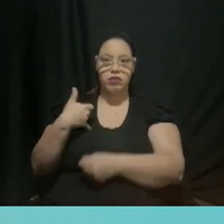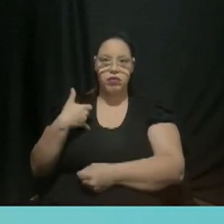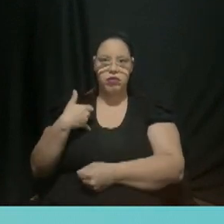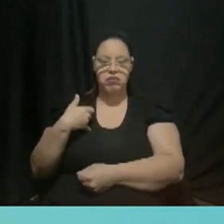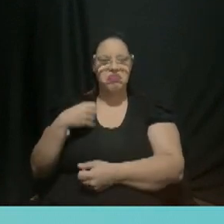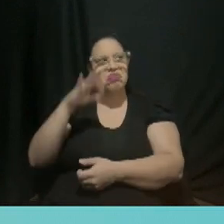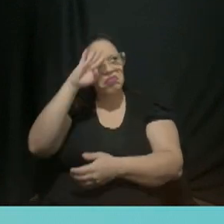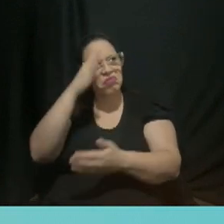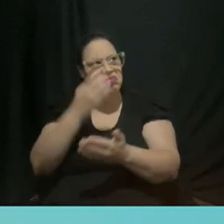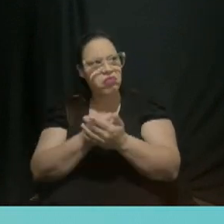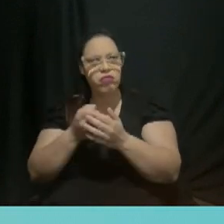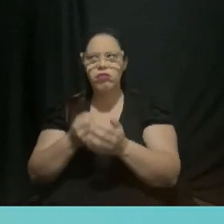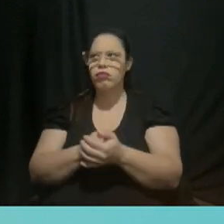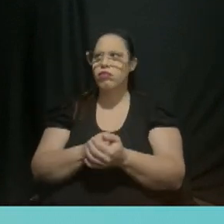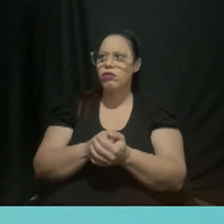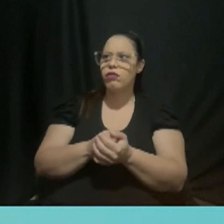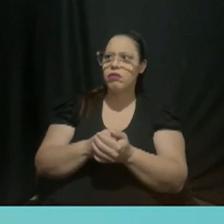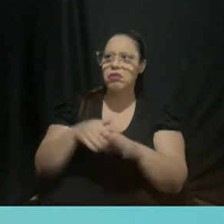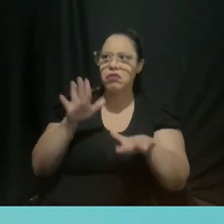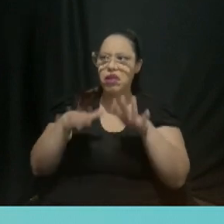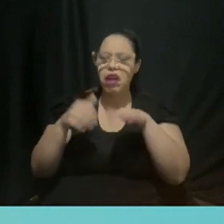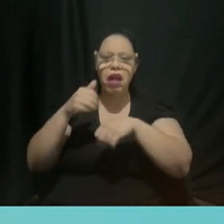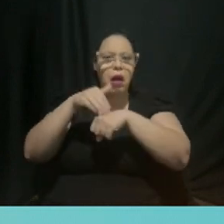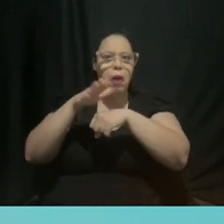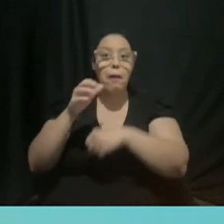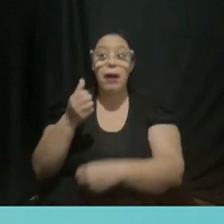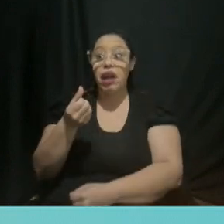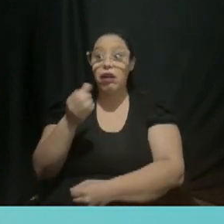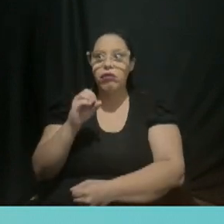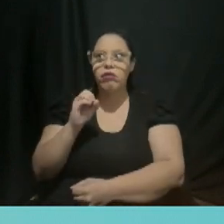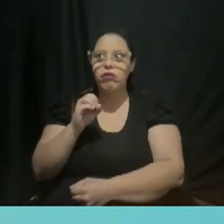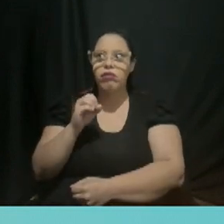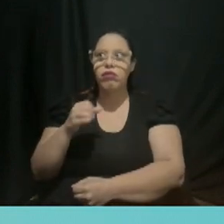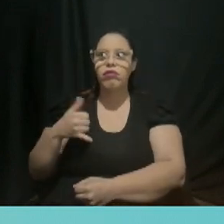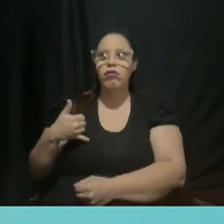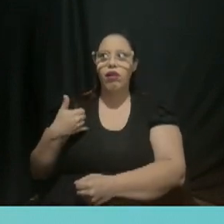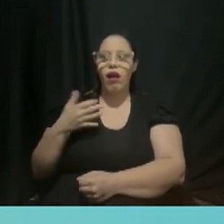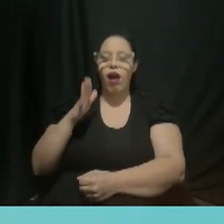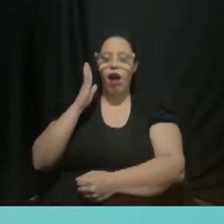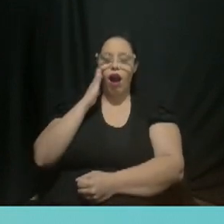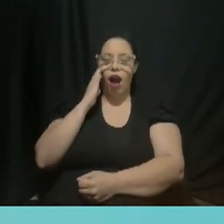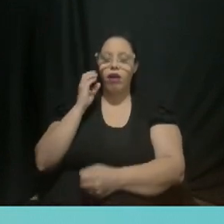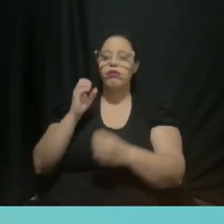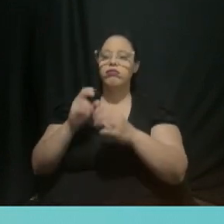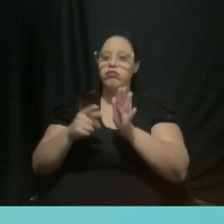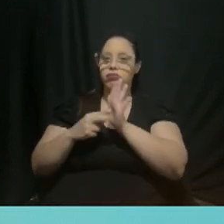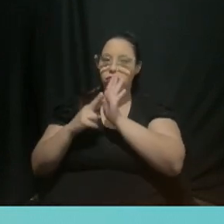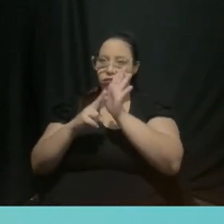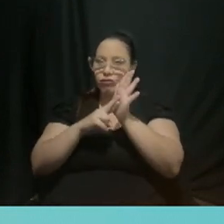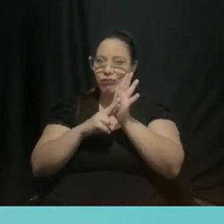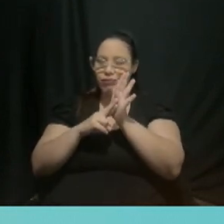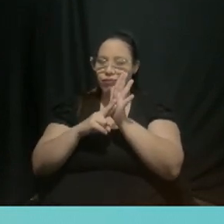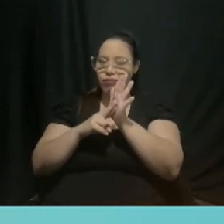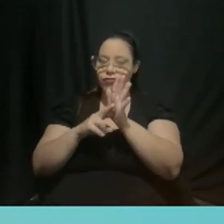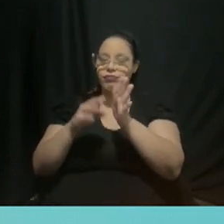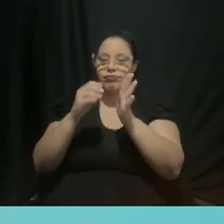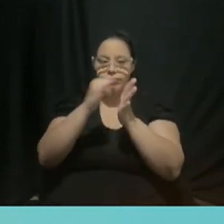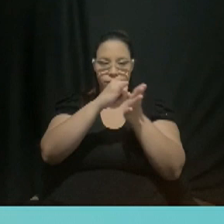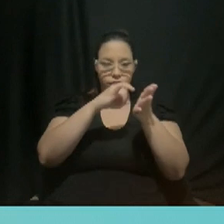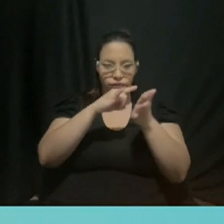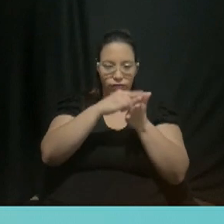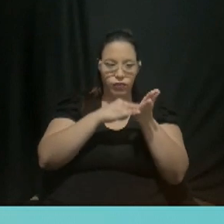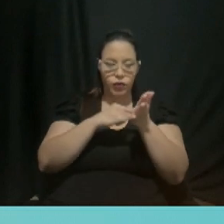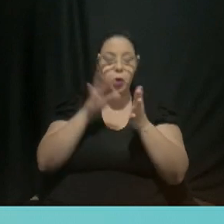animal já tinha mais de 100 anos. A descoberta foi divulgada na revista Scientific Reports e gerou curiosidade no